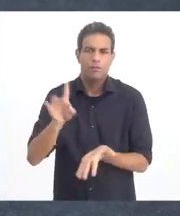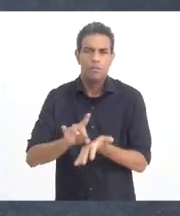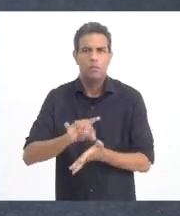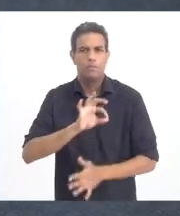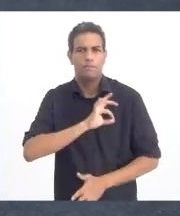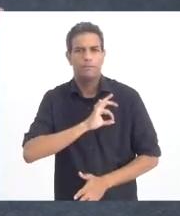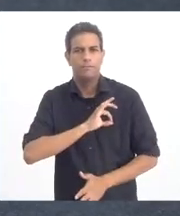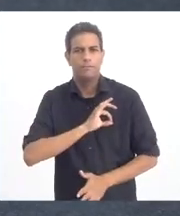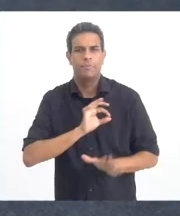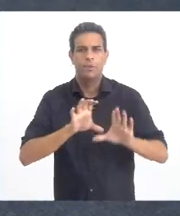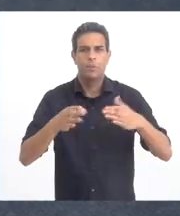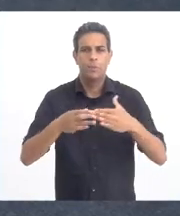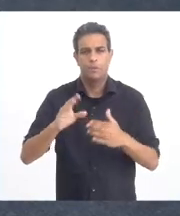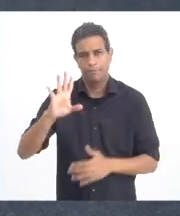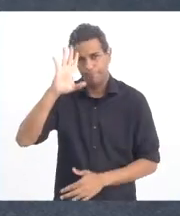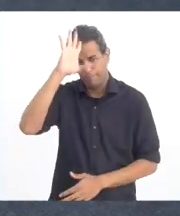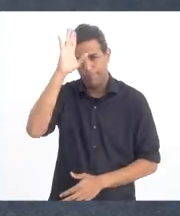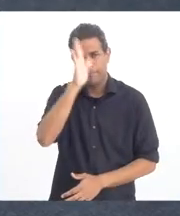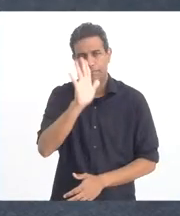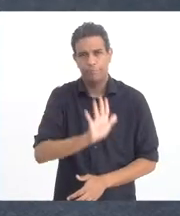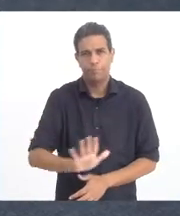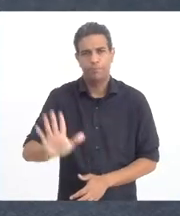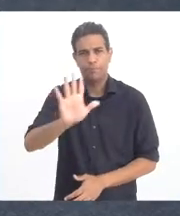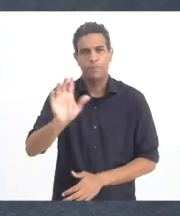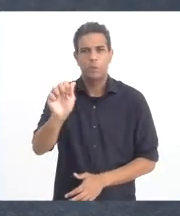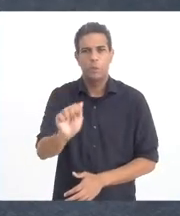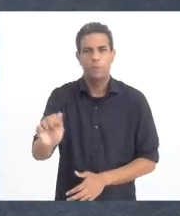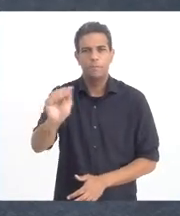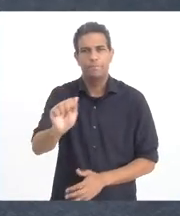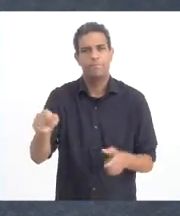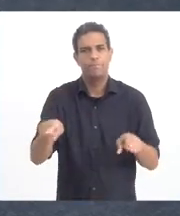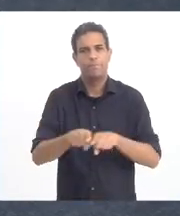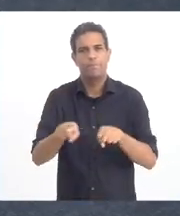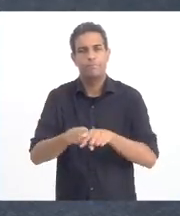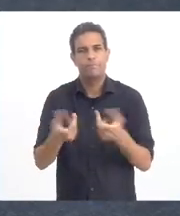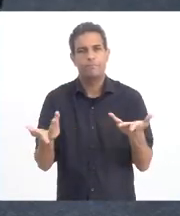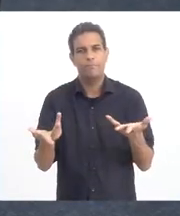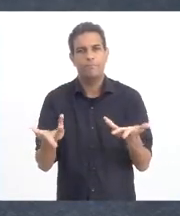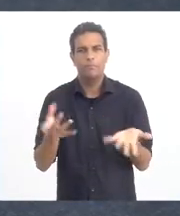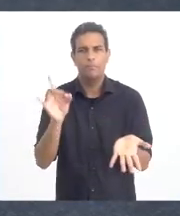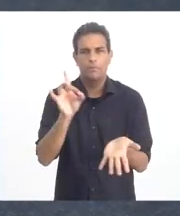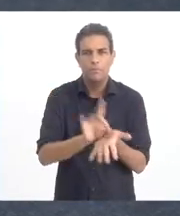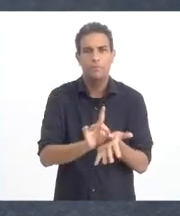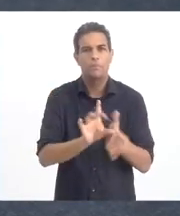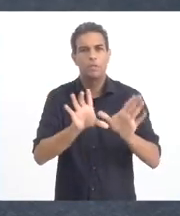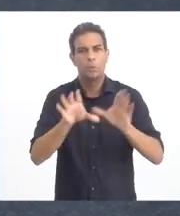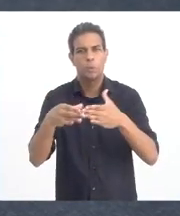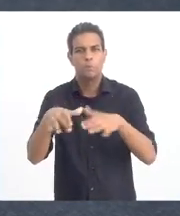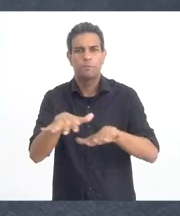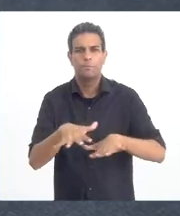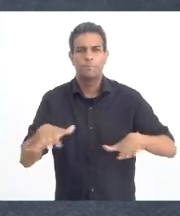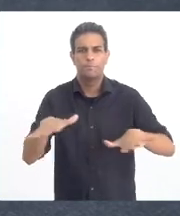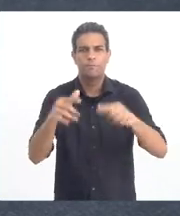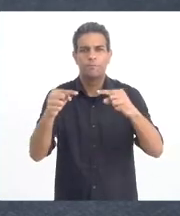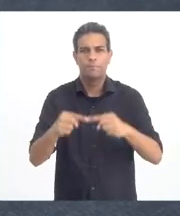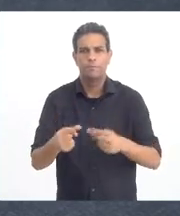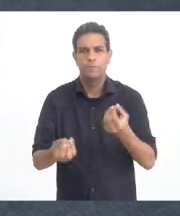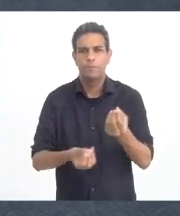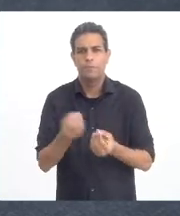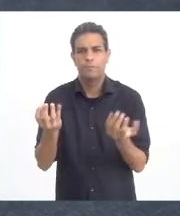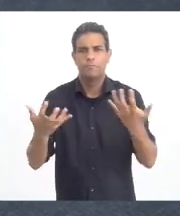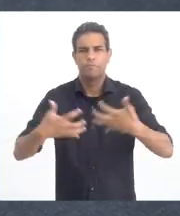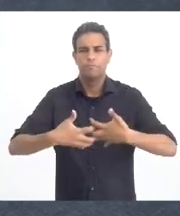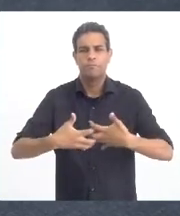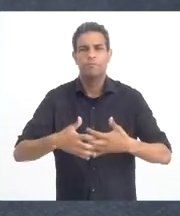Polícia Militar e Corpo de Bombeiros do Brasil, e a Associação dos Comandos Geral da Polícia Militar e Corpo de